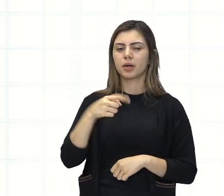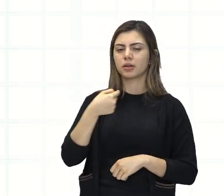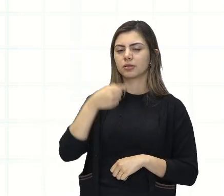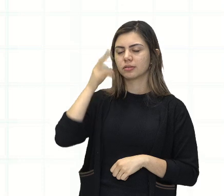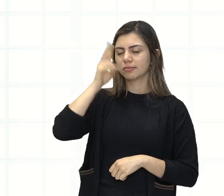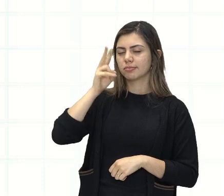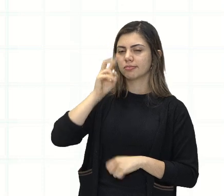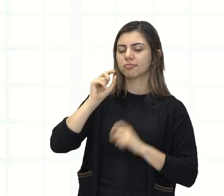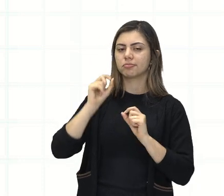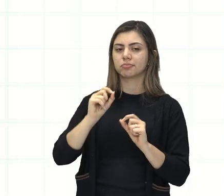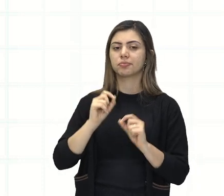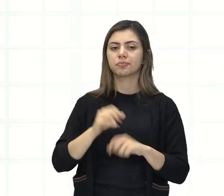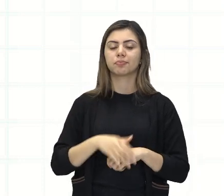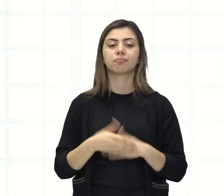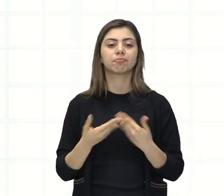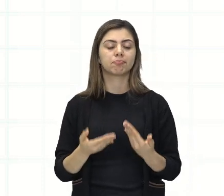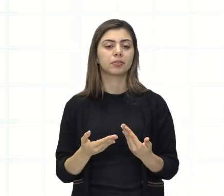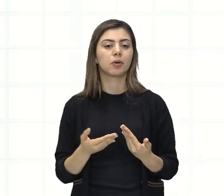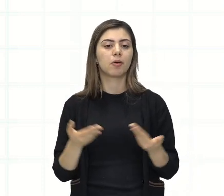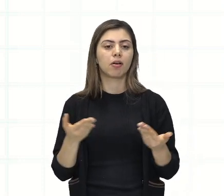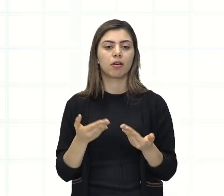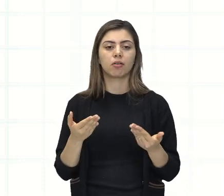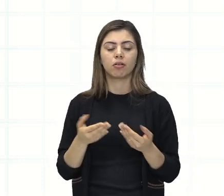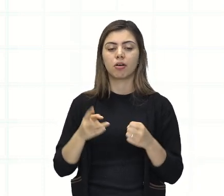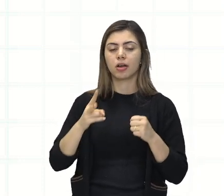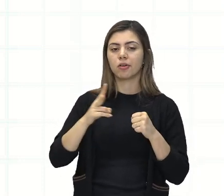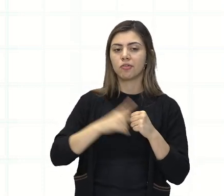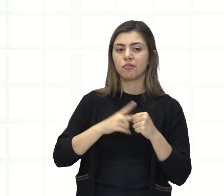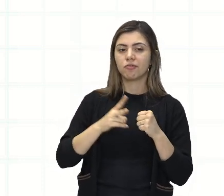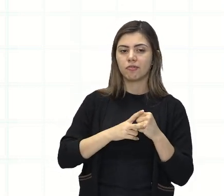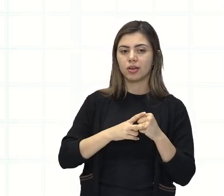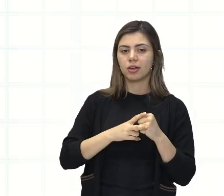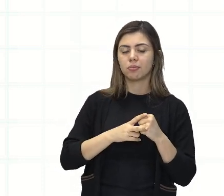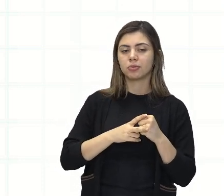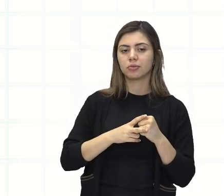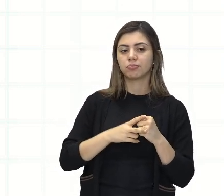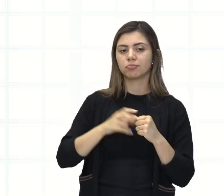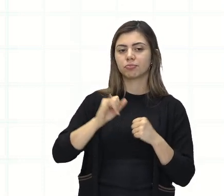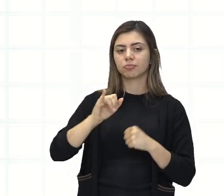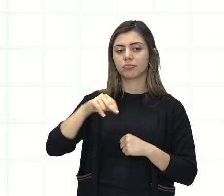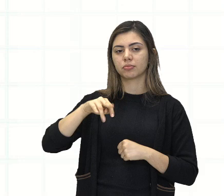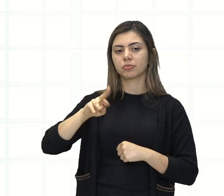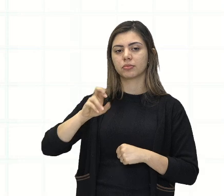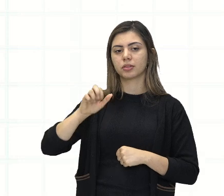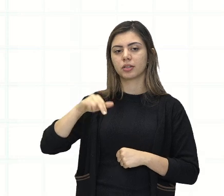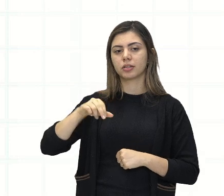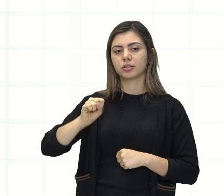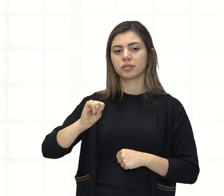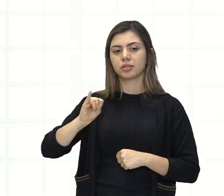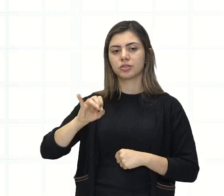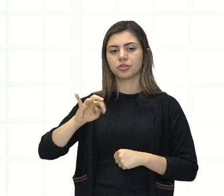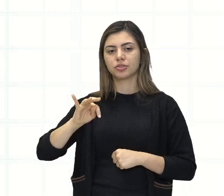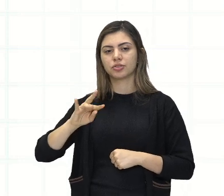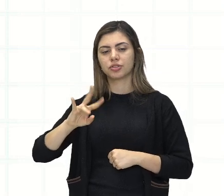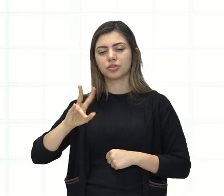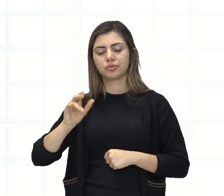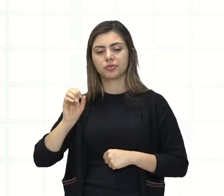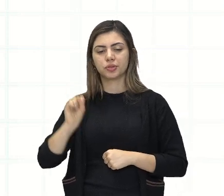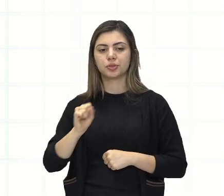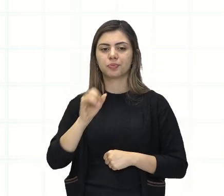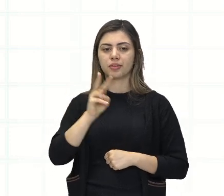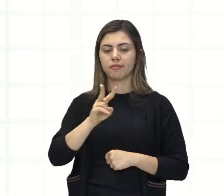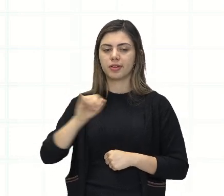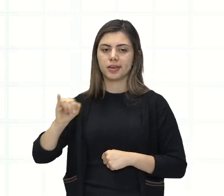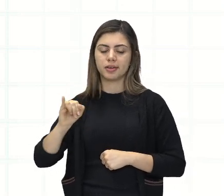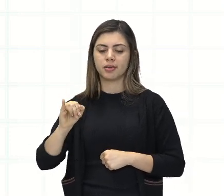relembrar, verbos intransitivos, eles não precisam de complementos, certo? Então, por